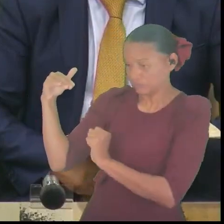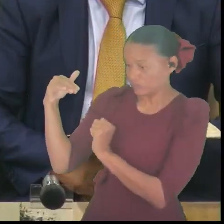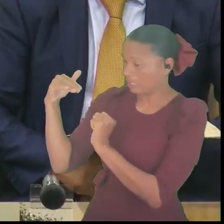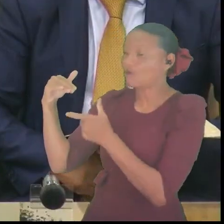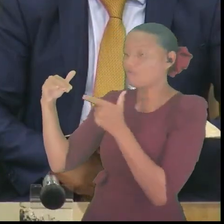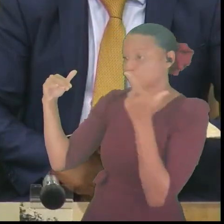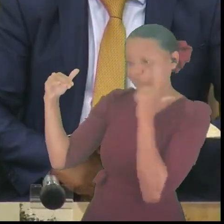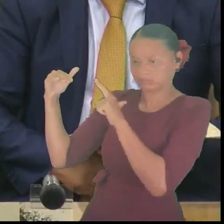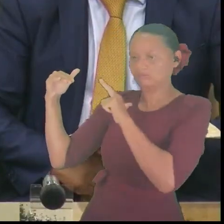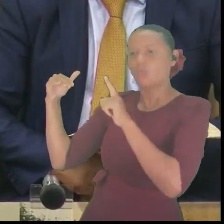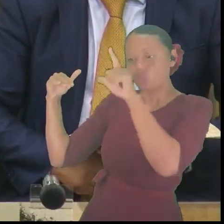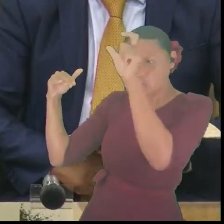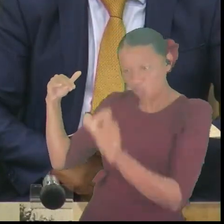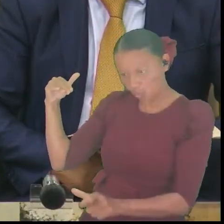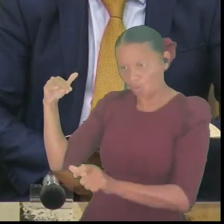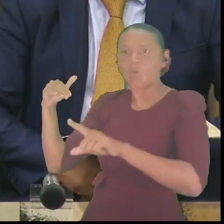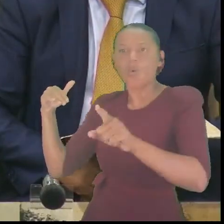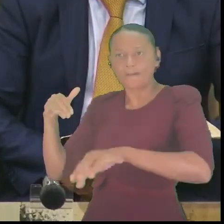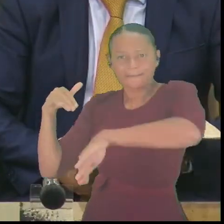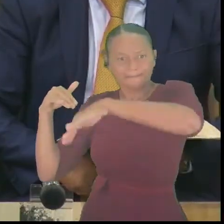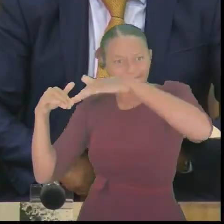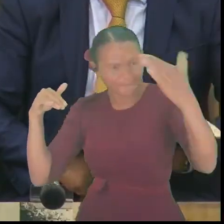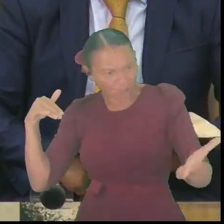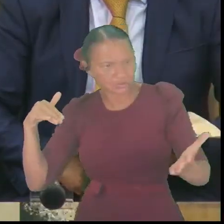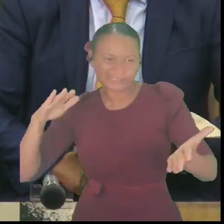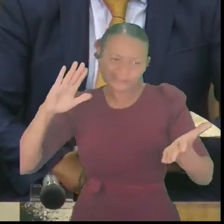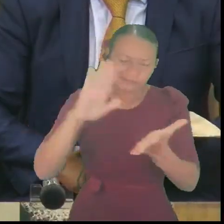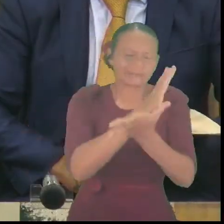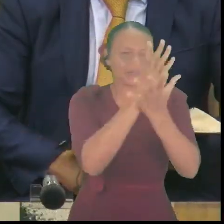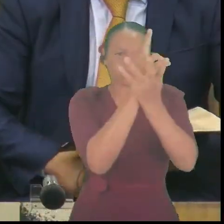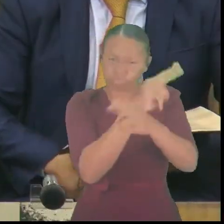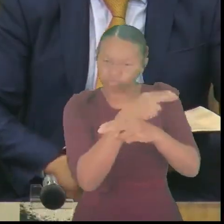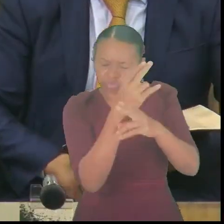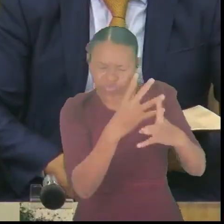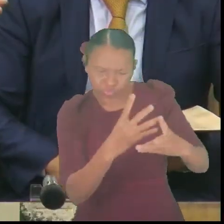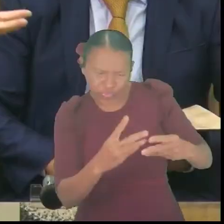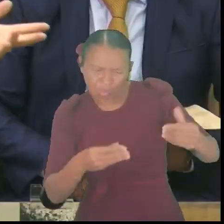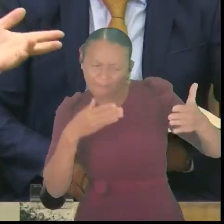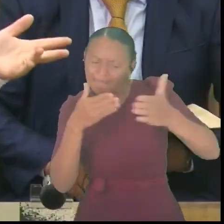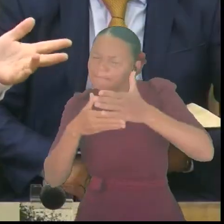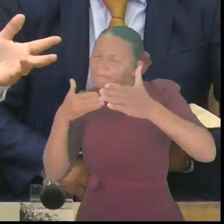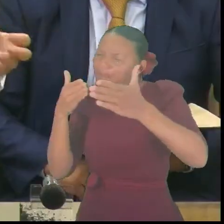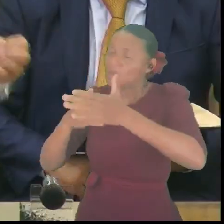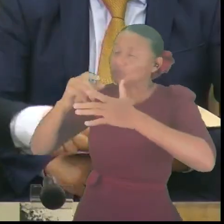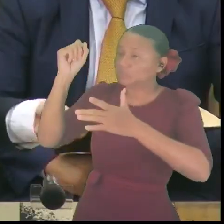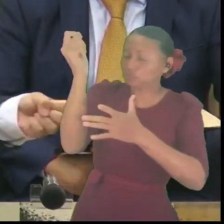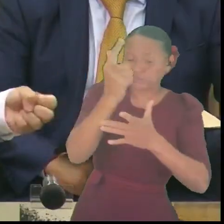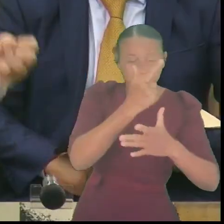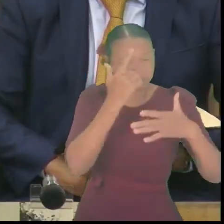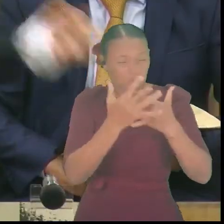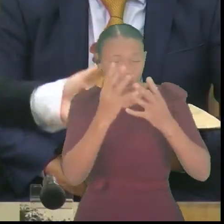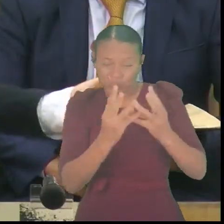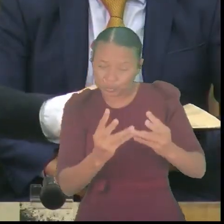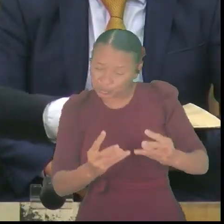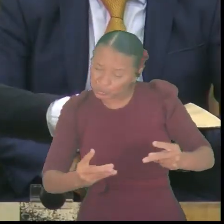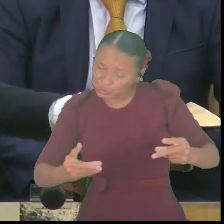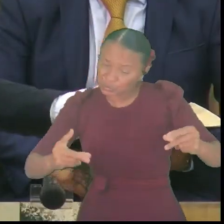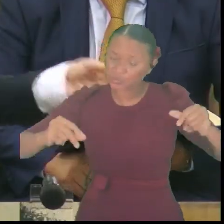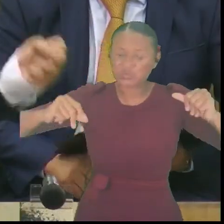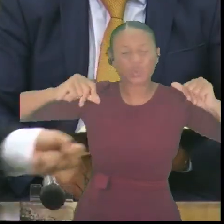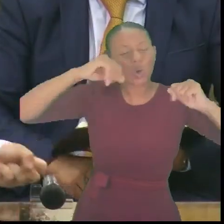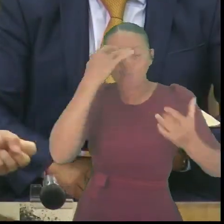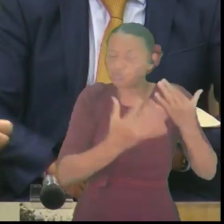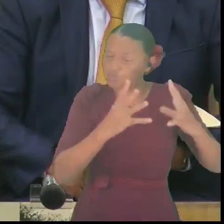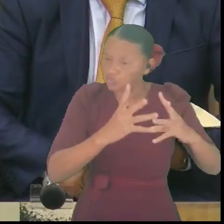forte que é o homem que derruba a montanha, que dissipa o vento, que acaba bloqueando os raios solares, que evapora a água, que apaga o